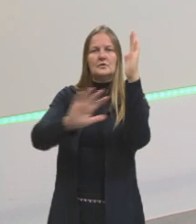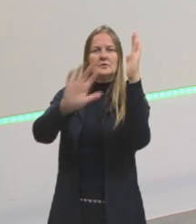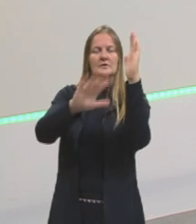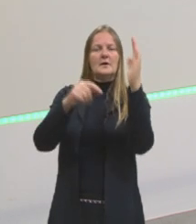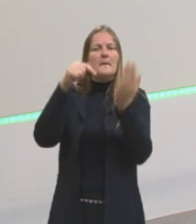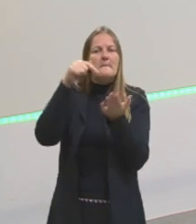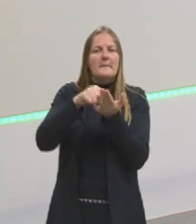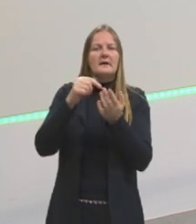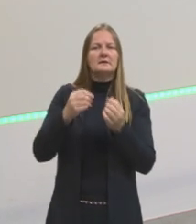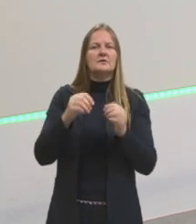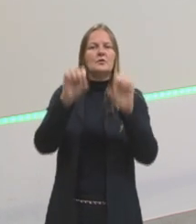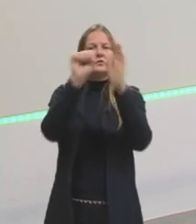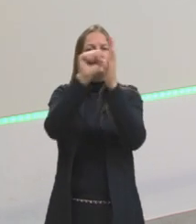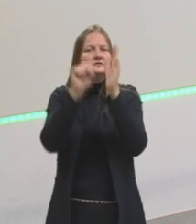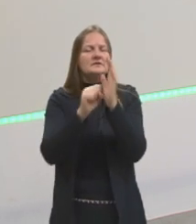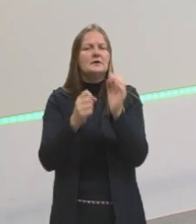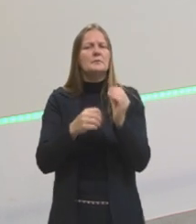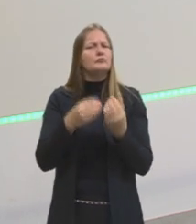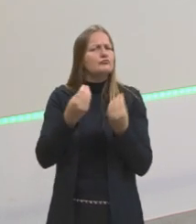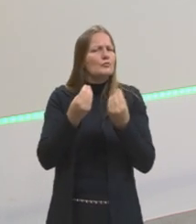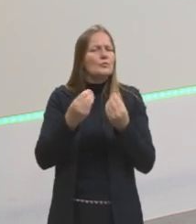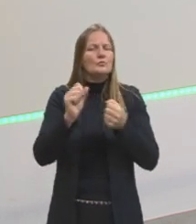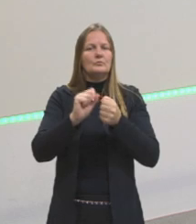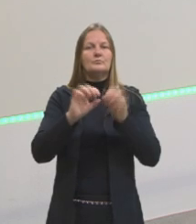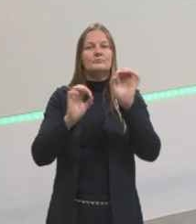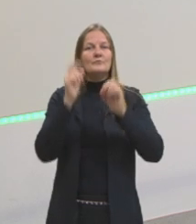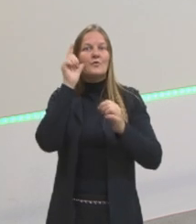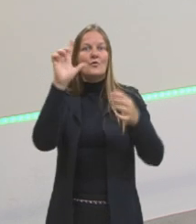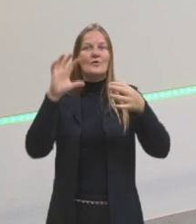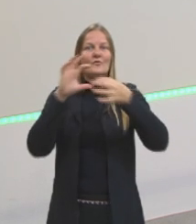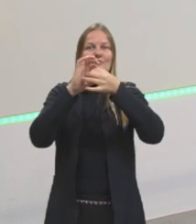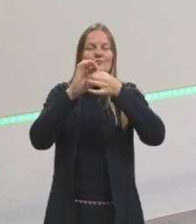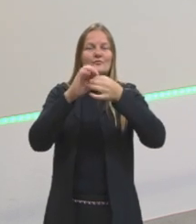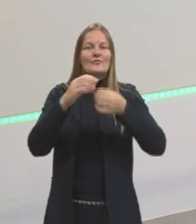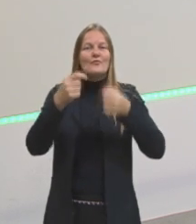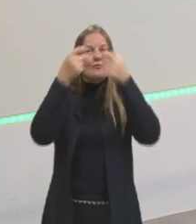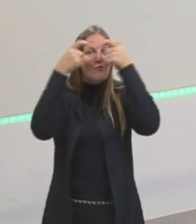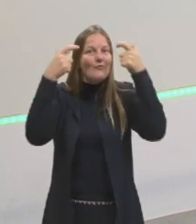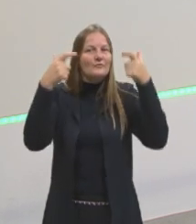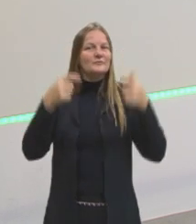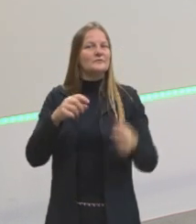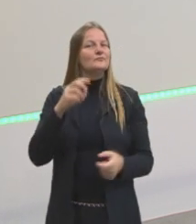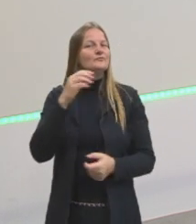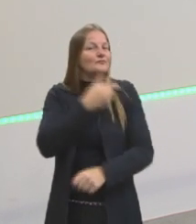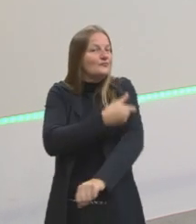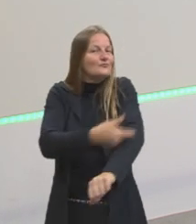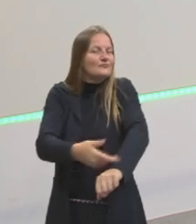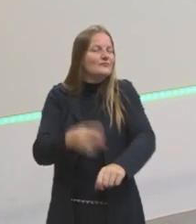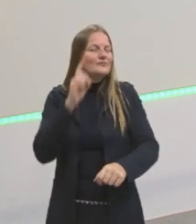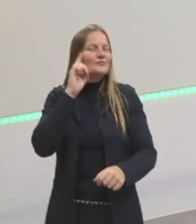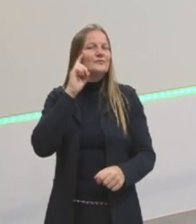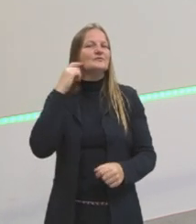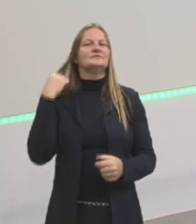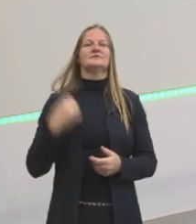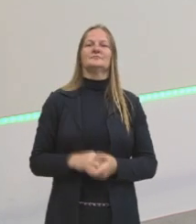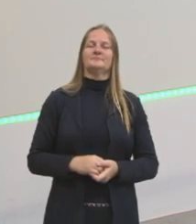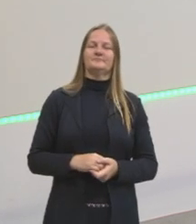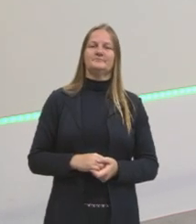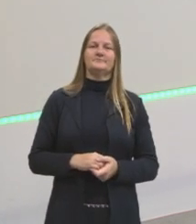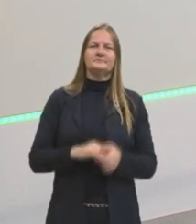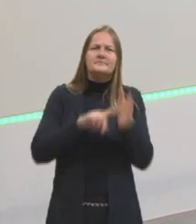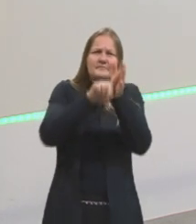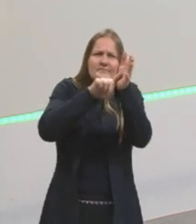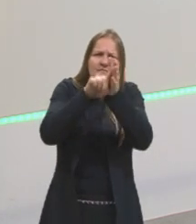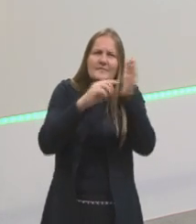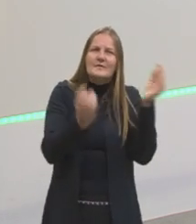pontos de sistema de coordenadas e consiga associar a um assunto comum do dia a dia a gente vai analisar